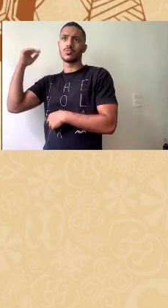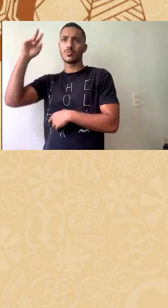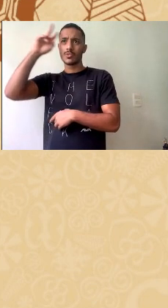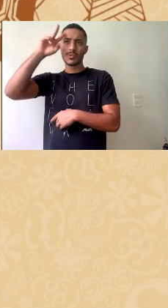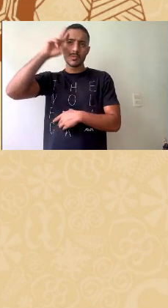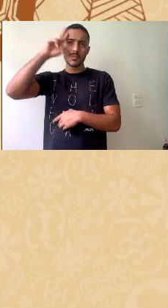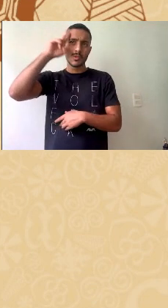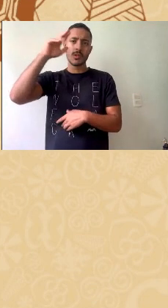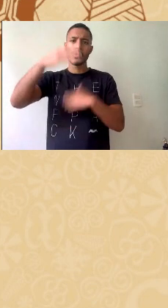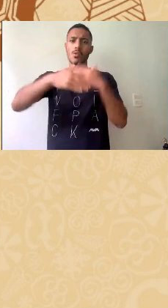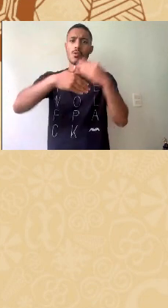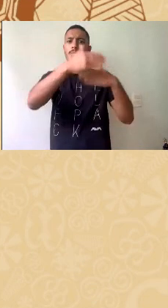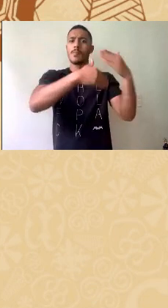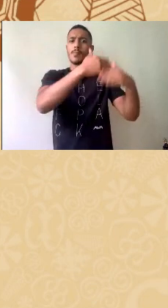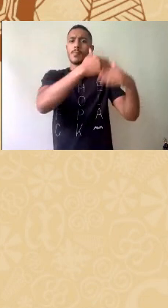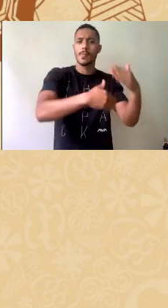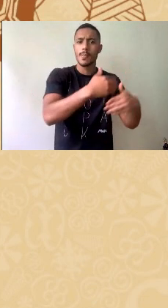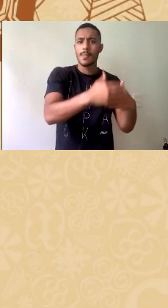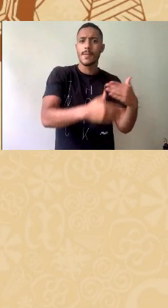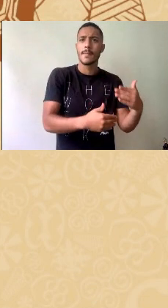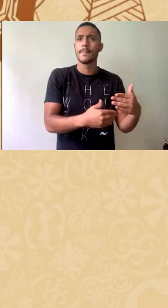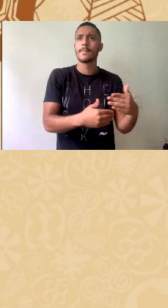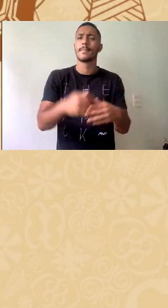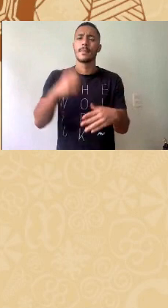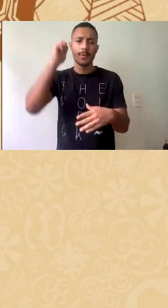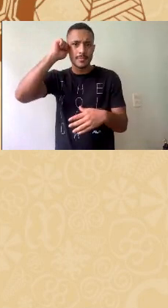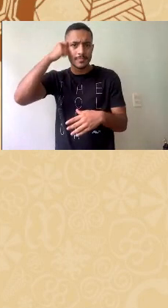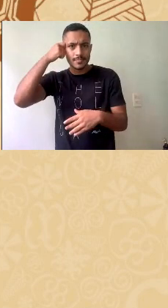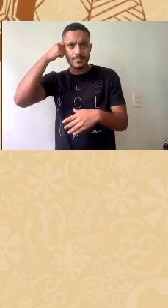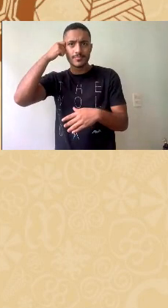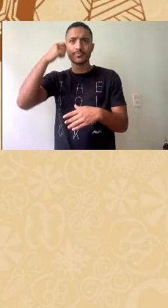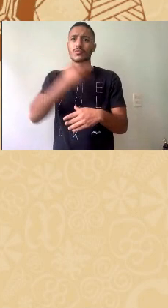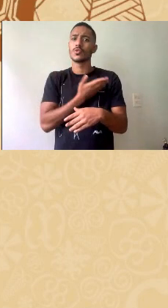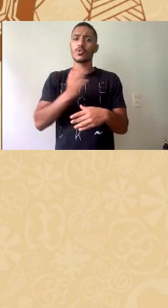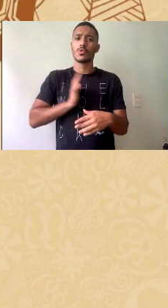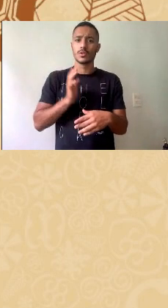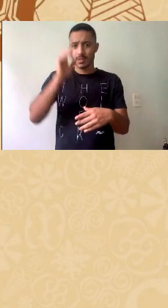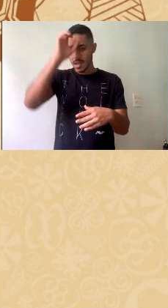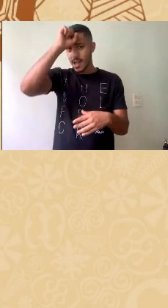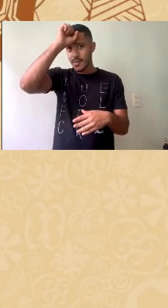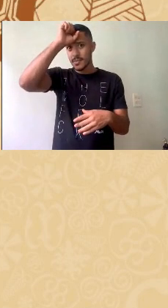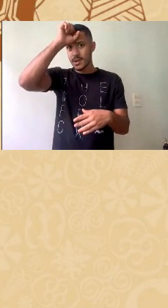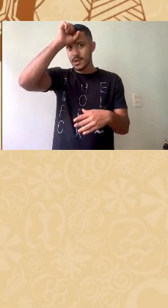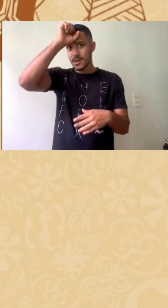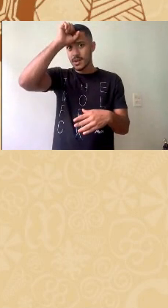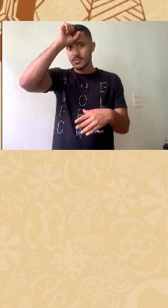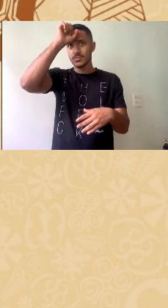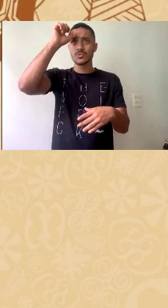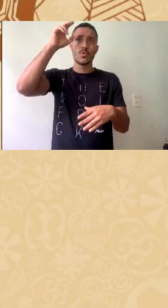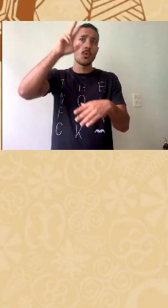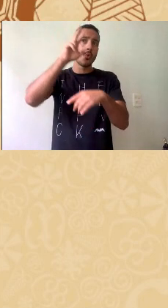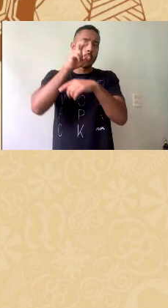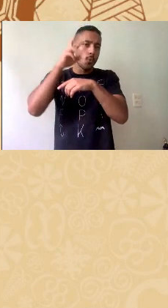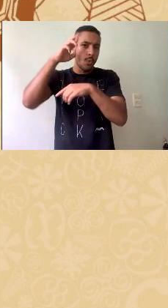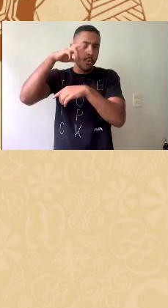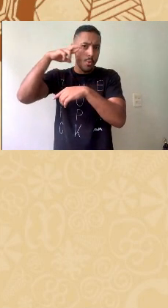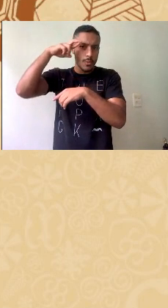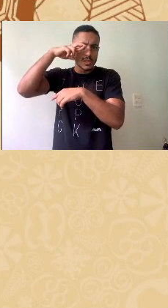nós aprendemos, né, isso é para os brancos, que nós aprendemos observando e escutando.